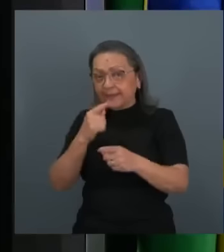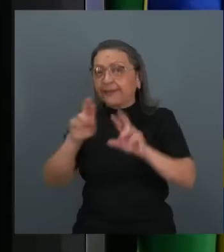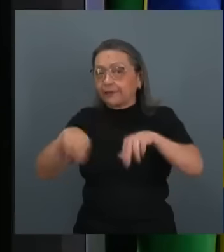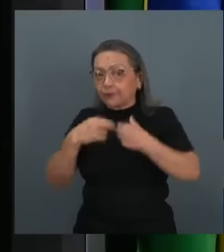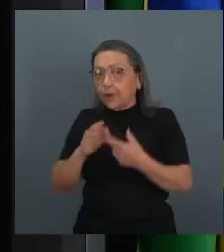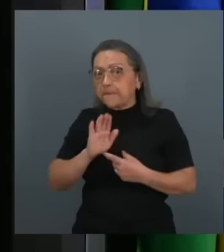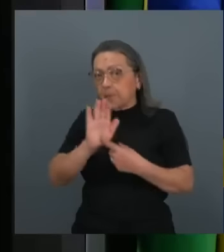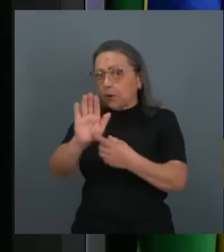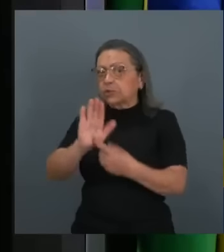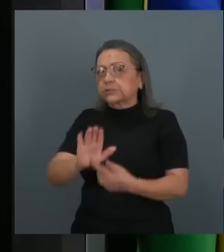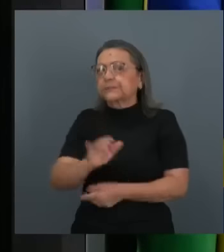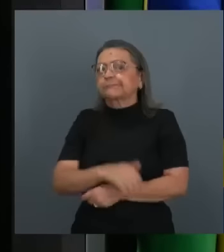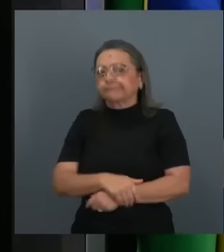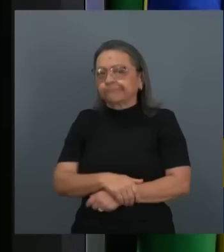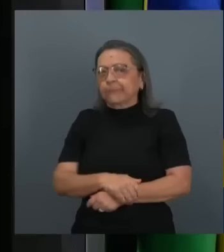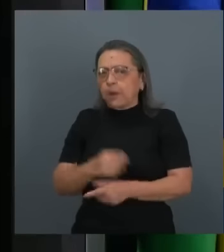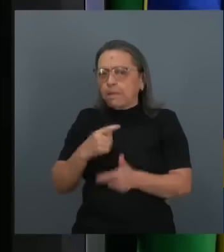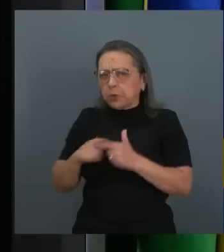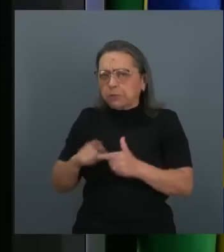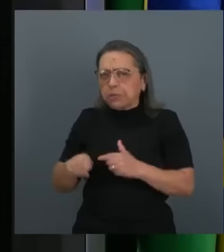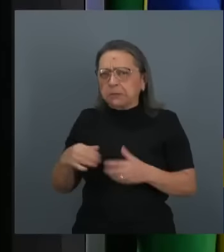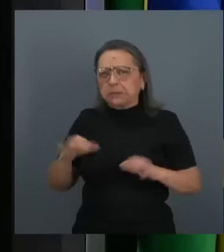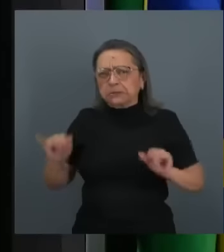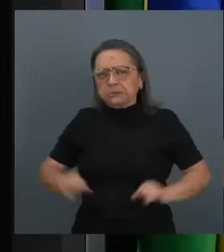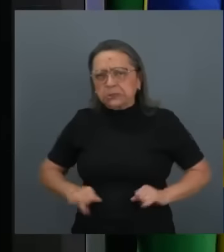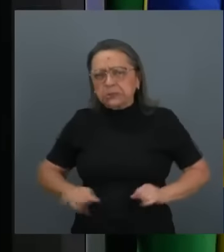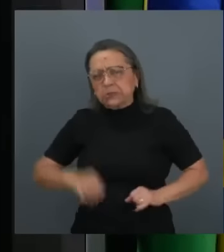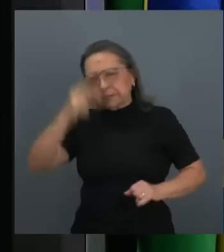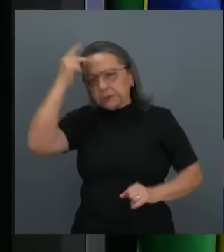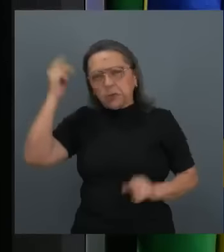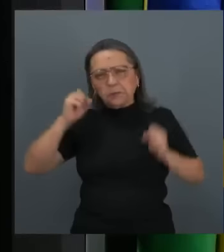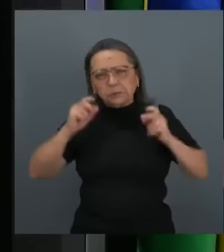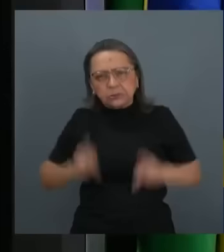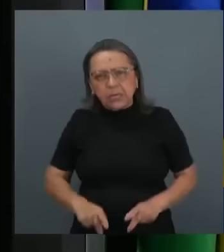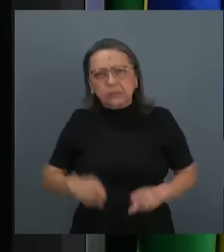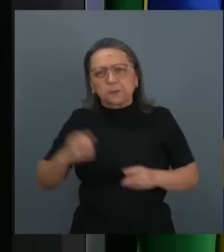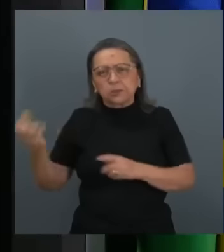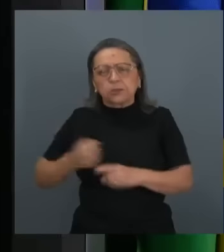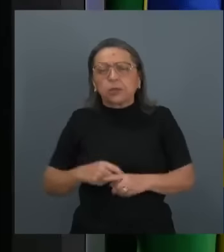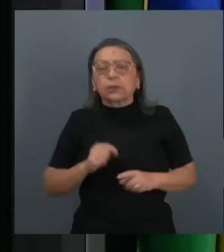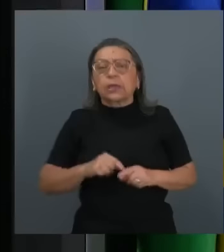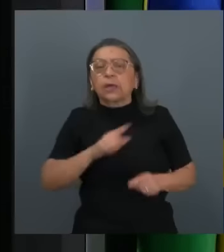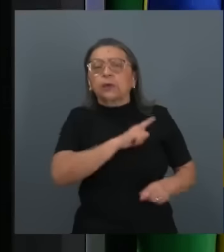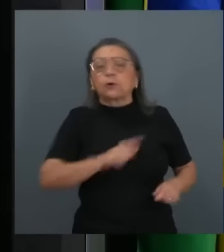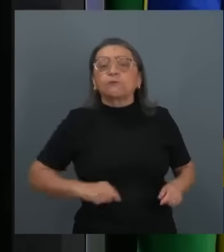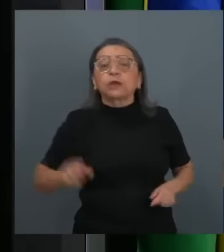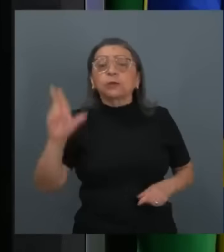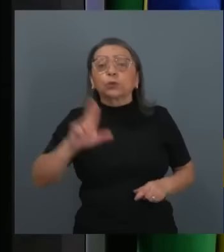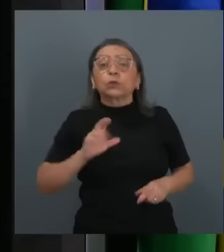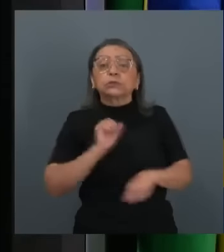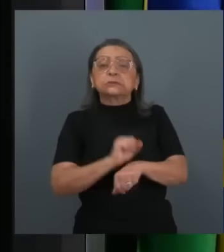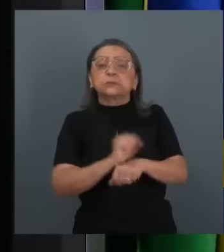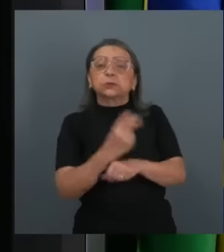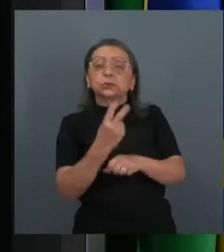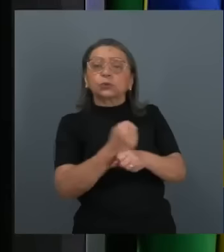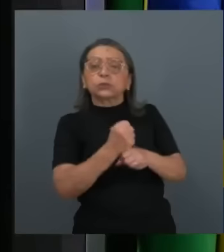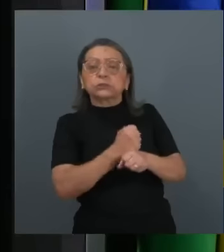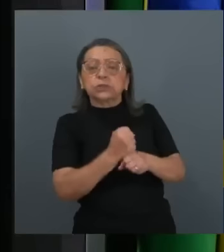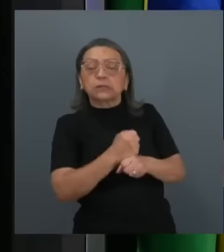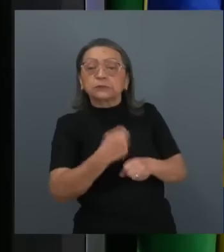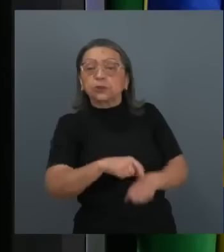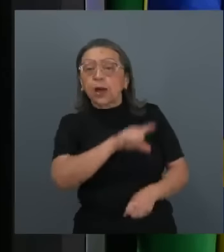mostrando a tragédia dos aposentados, pensionistas, roubadas, que o governo Lula esperou 2 anos. Teve que ter uma matéria